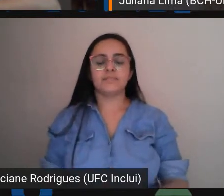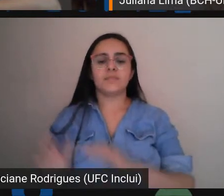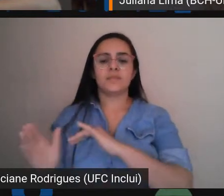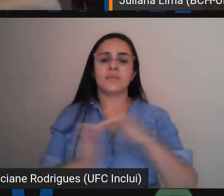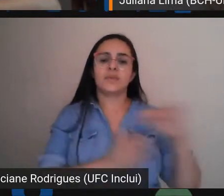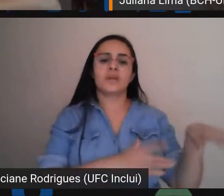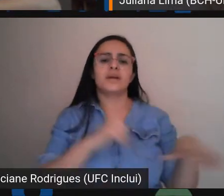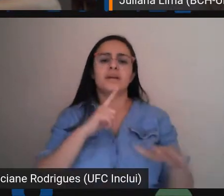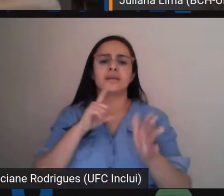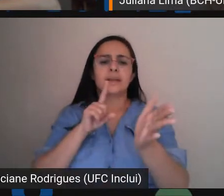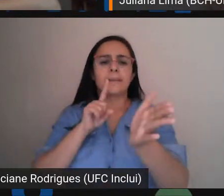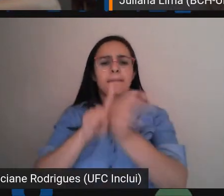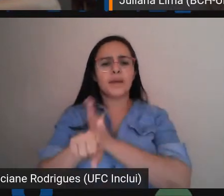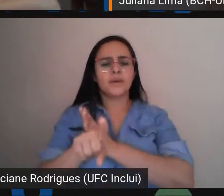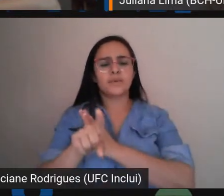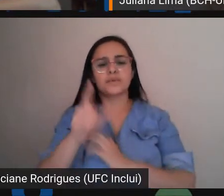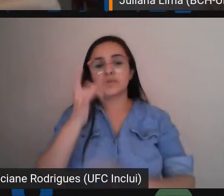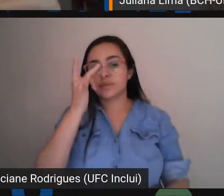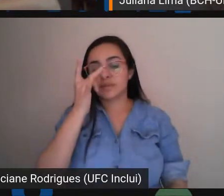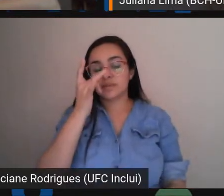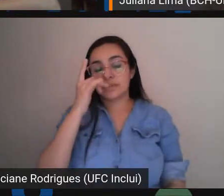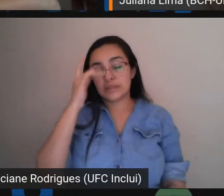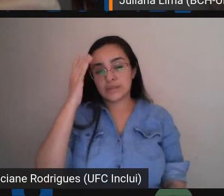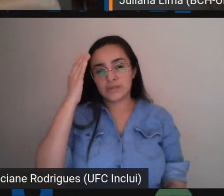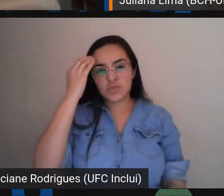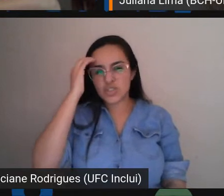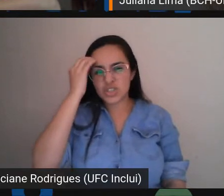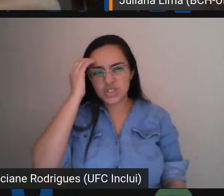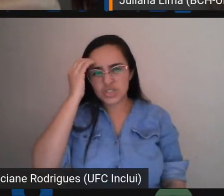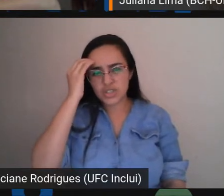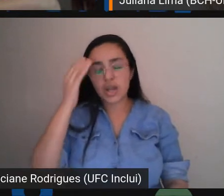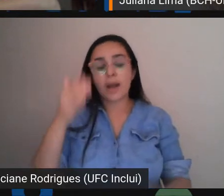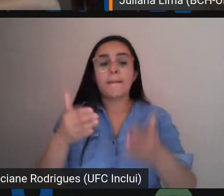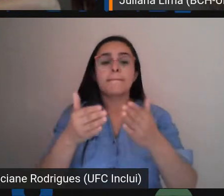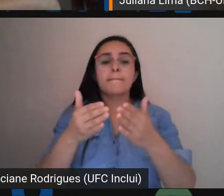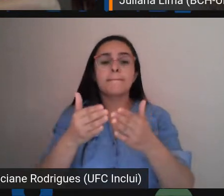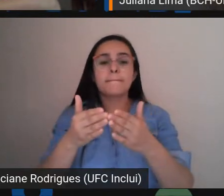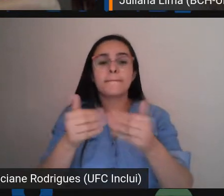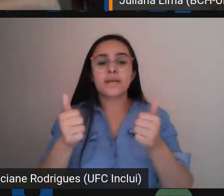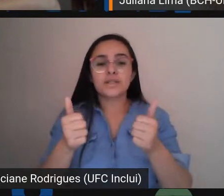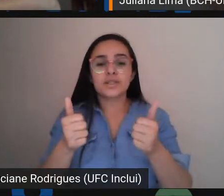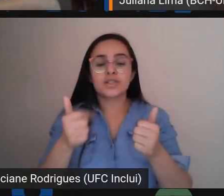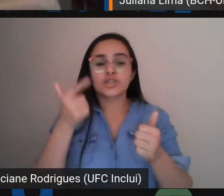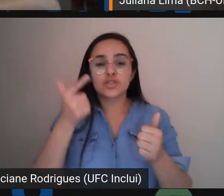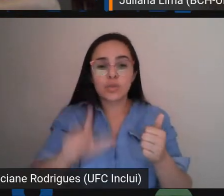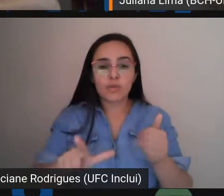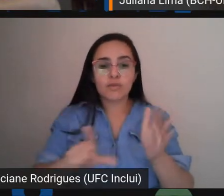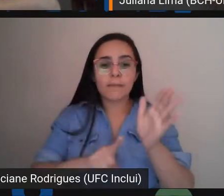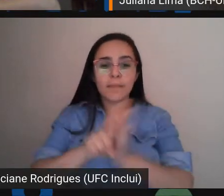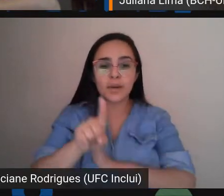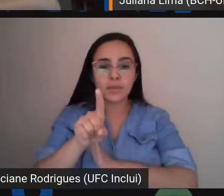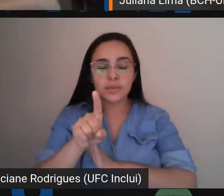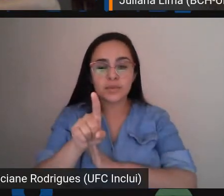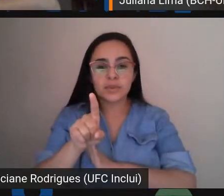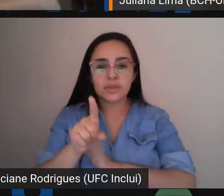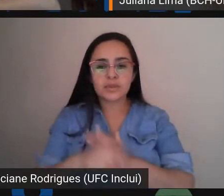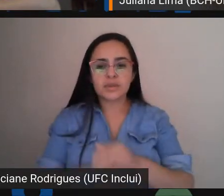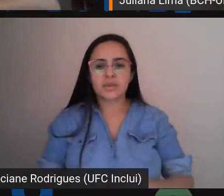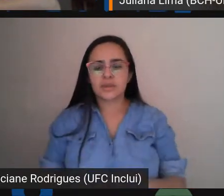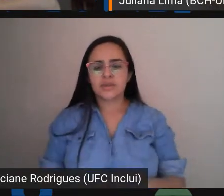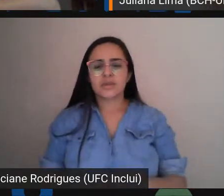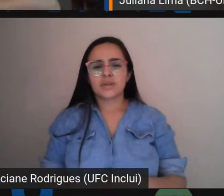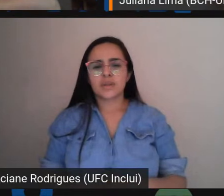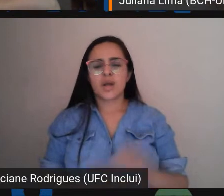não compreendi muito bem, que é da Maxuila. Eu vou pedir, Maxuila, para você nos explicar melhor o que, que seria comparar com